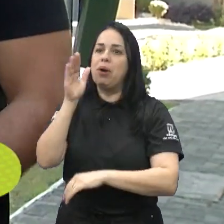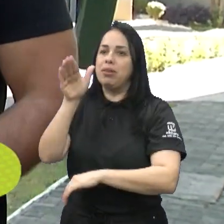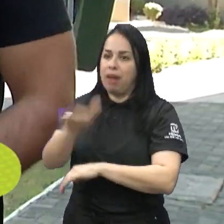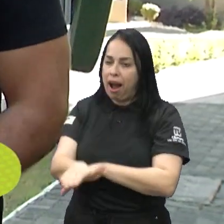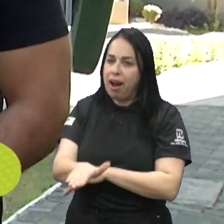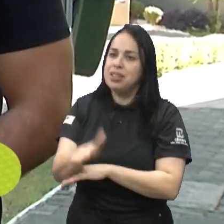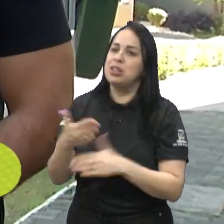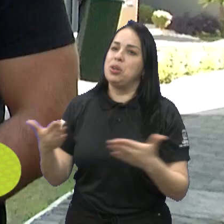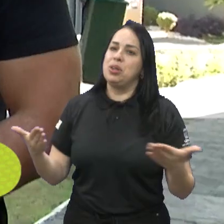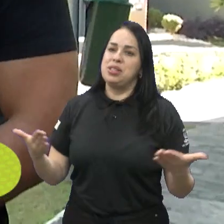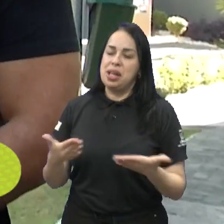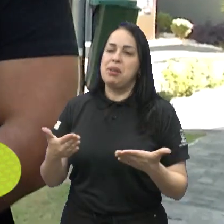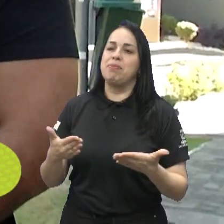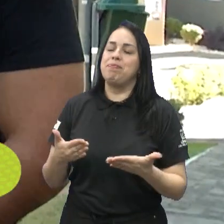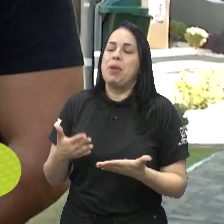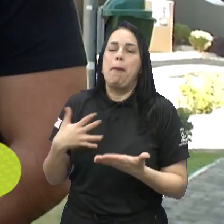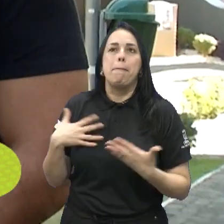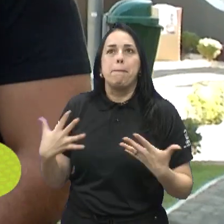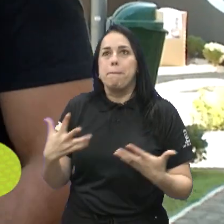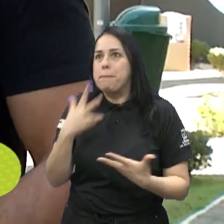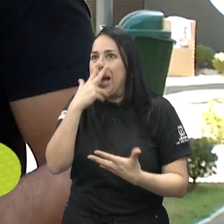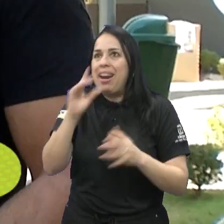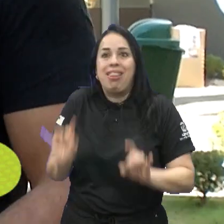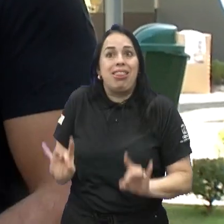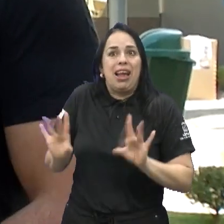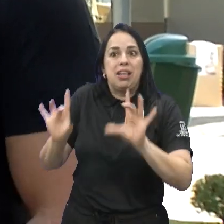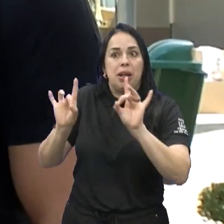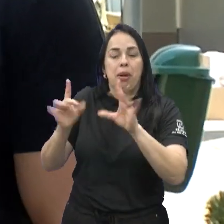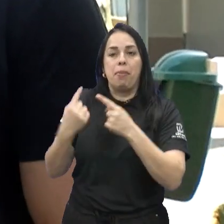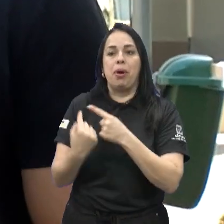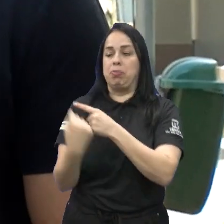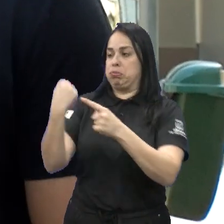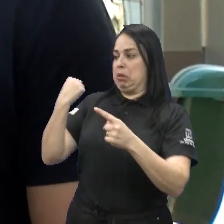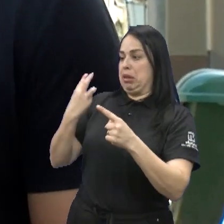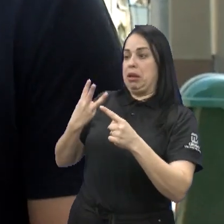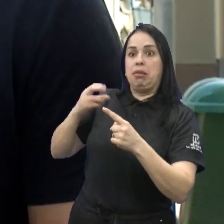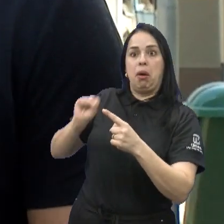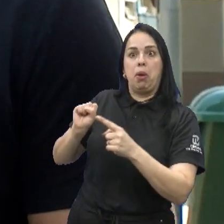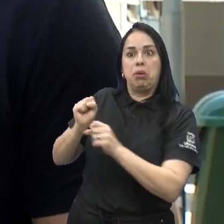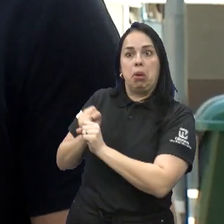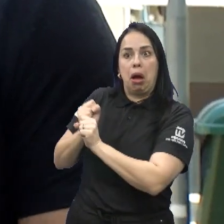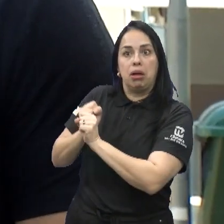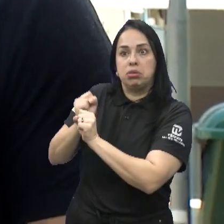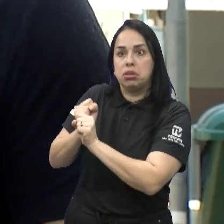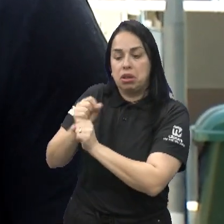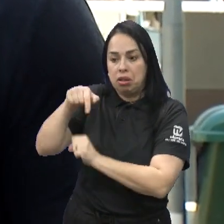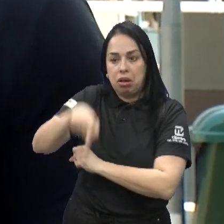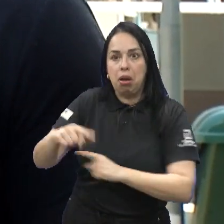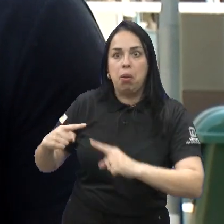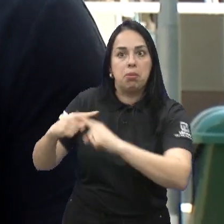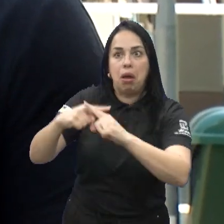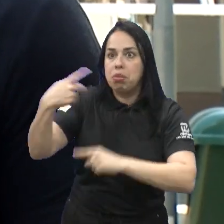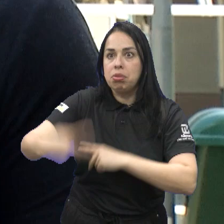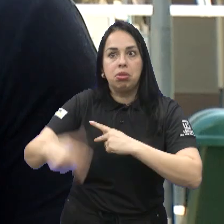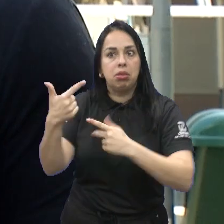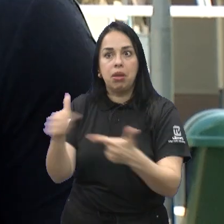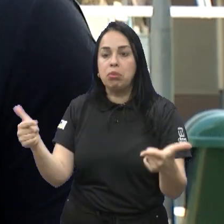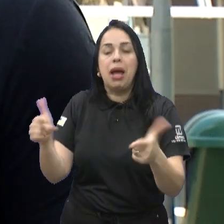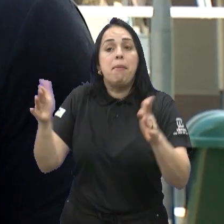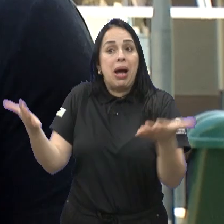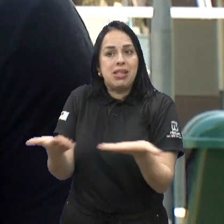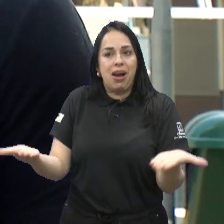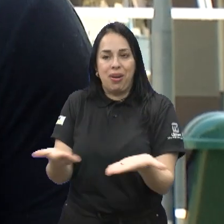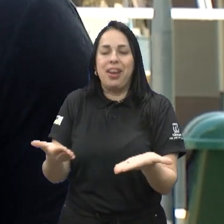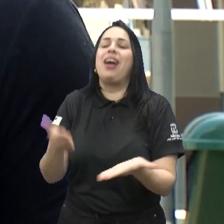mesmo, Dessa vez tem sim um gostinho especial. Faziam aí 38 anos que a cidade não recebia os jogos e agora sim o pessoal jogando em casa,